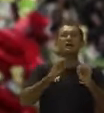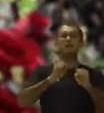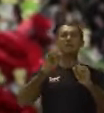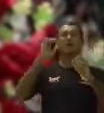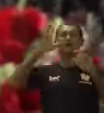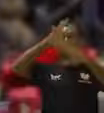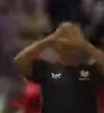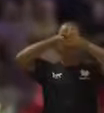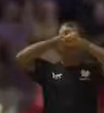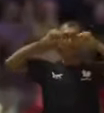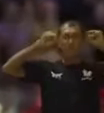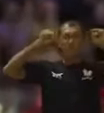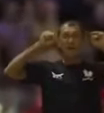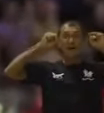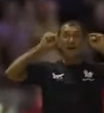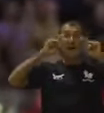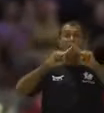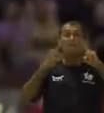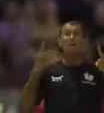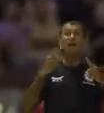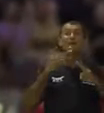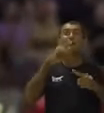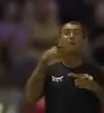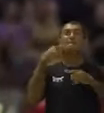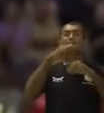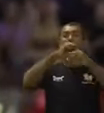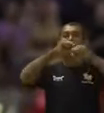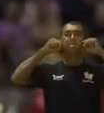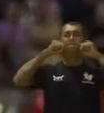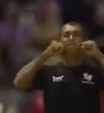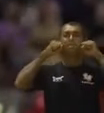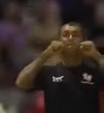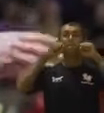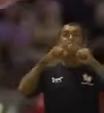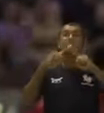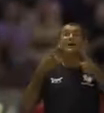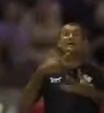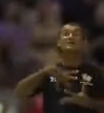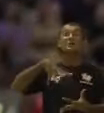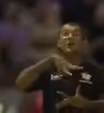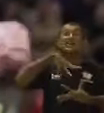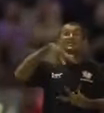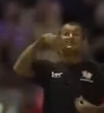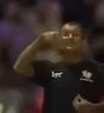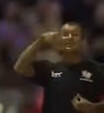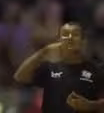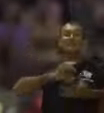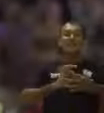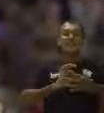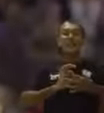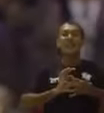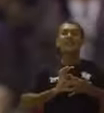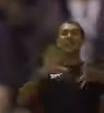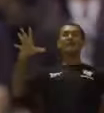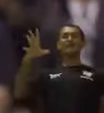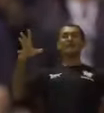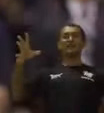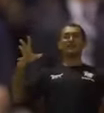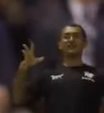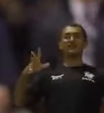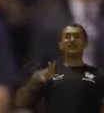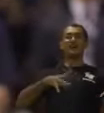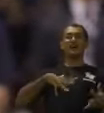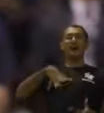estar vendados, os seus lábios podem estar lacrados, mas o seu espírito está livre, a sua alma